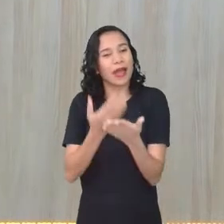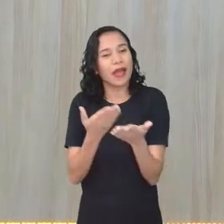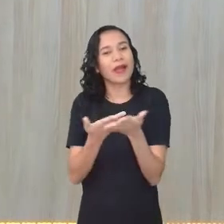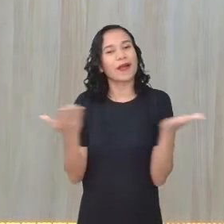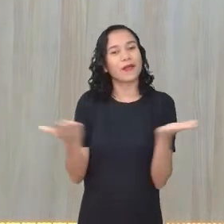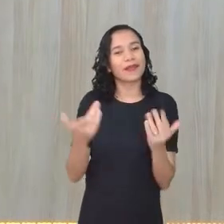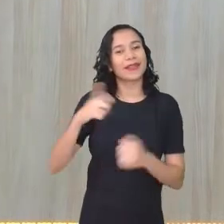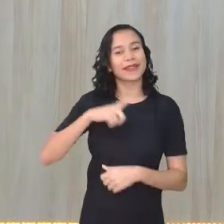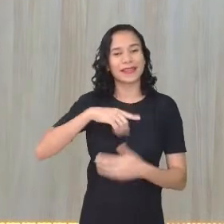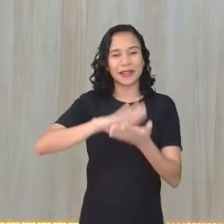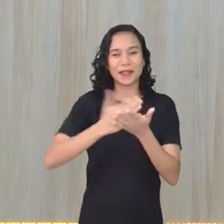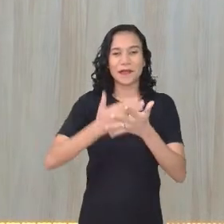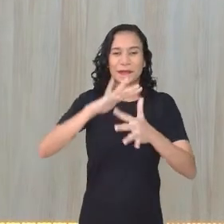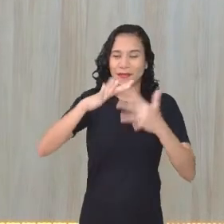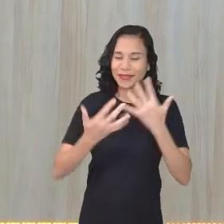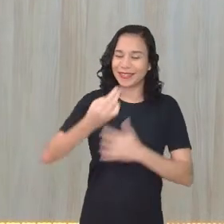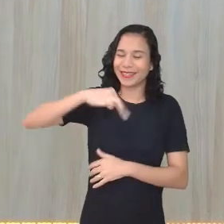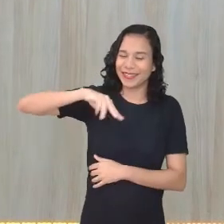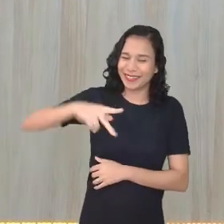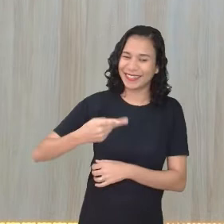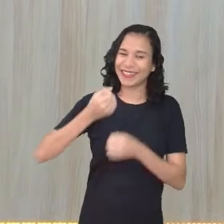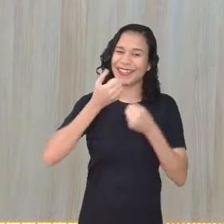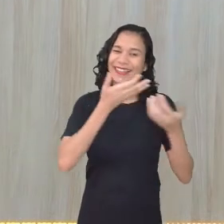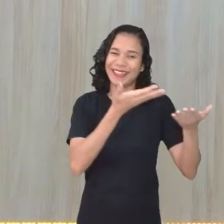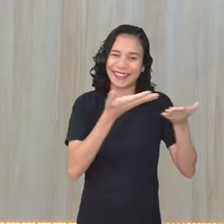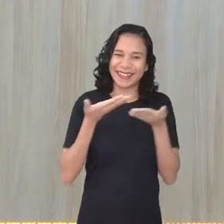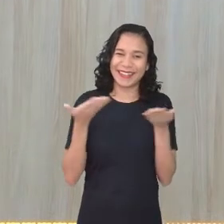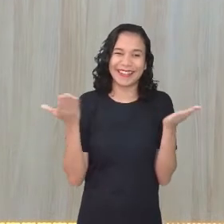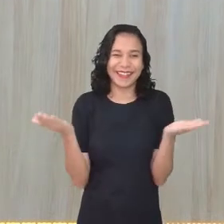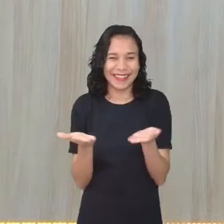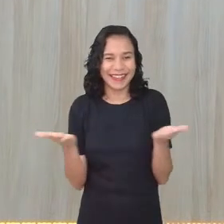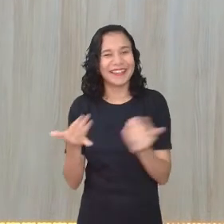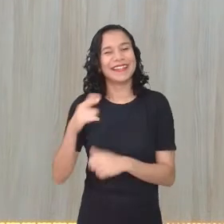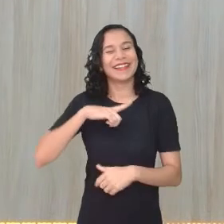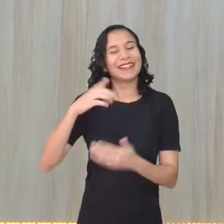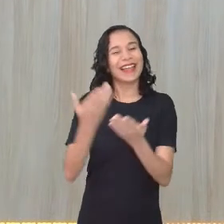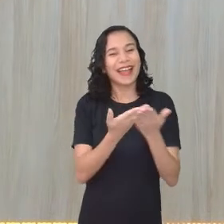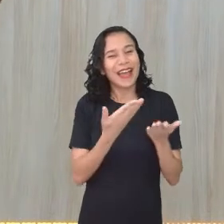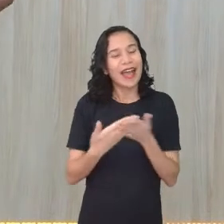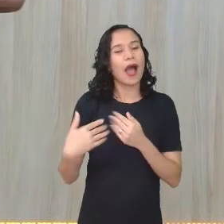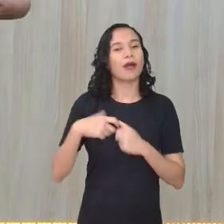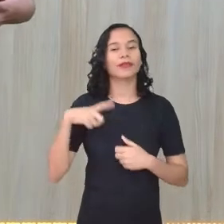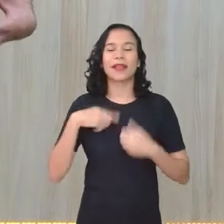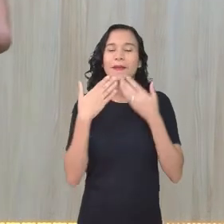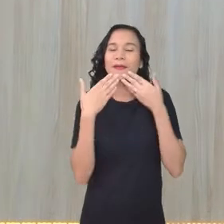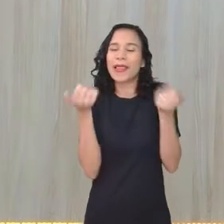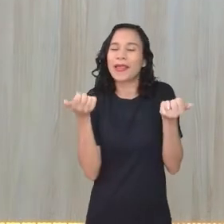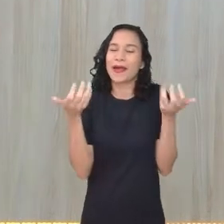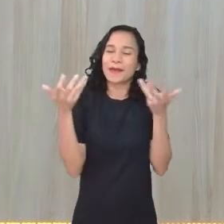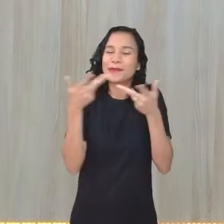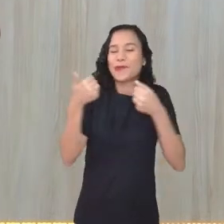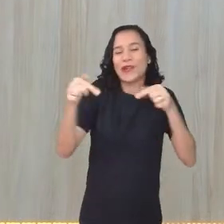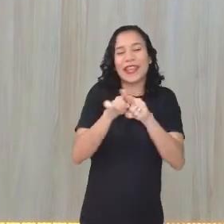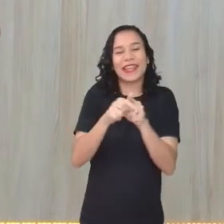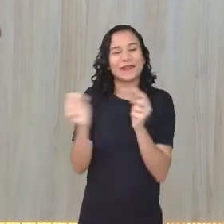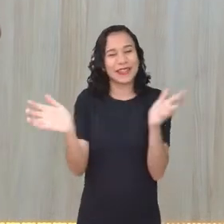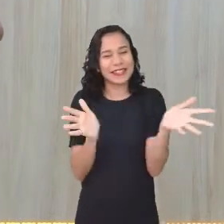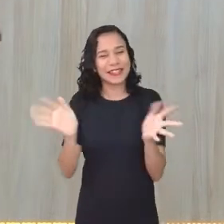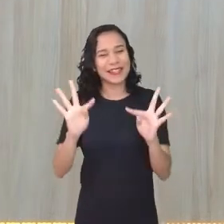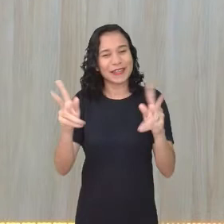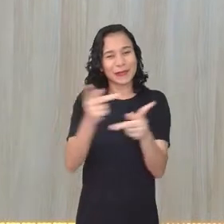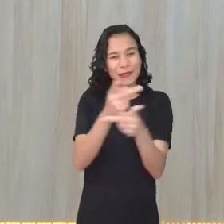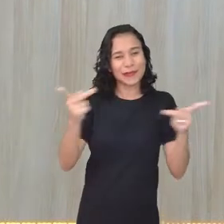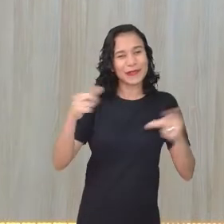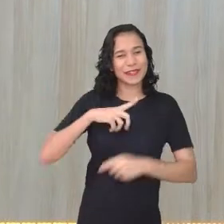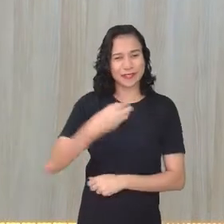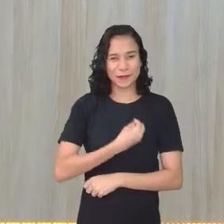eu tenho a nossa querida intérprete Helena. Seja muito bem-vinda, Helena. Ela vai tornar essa aula muito mais charmosa e acessível para todo mundo que está aí em